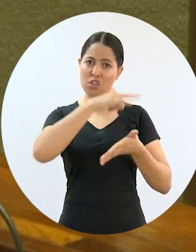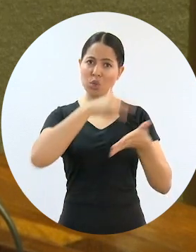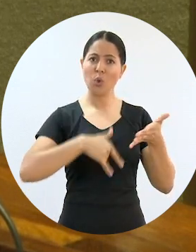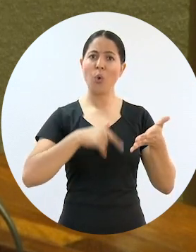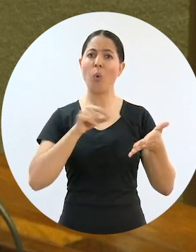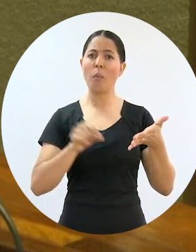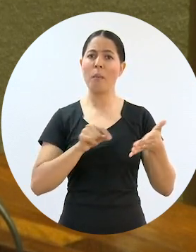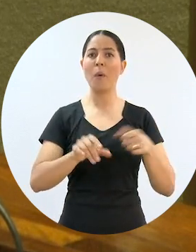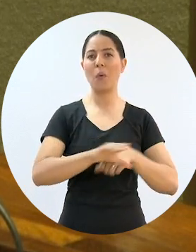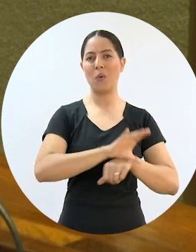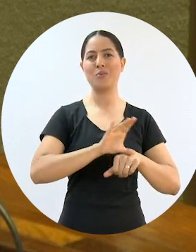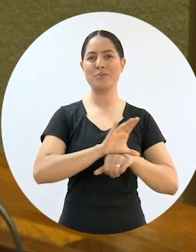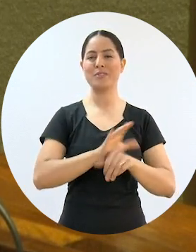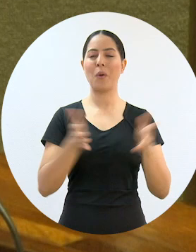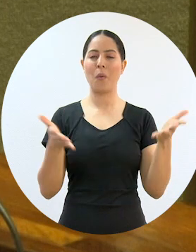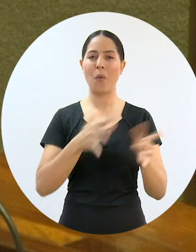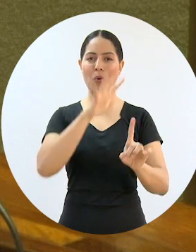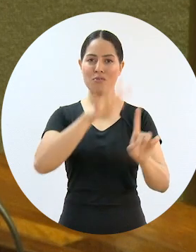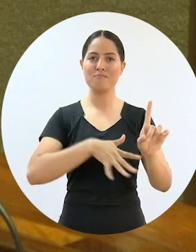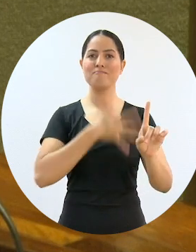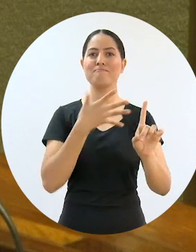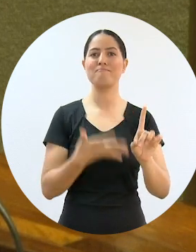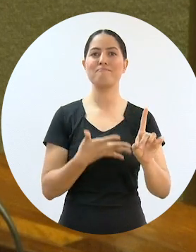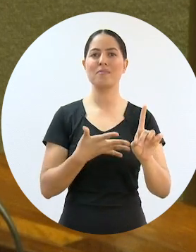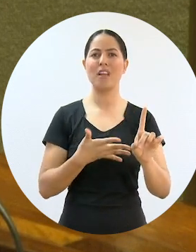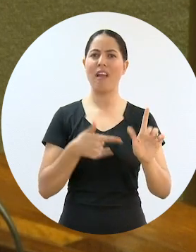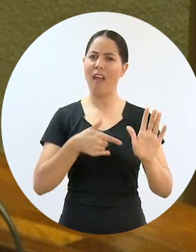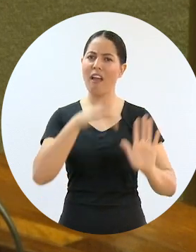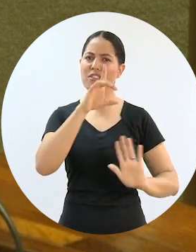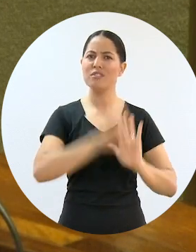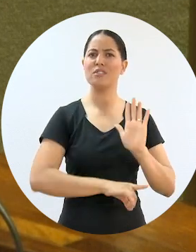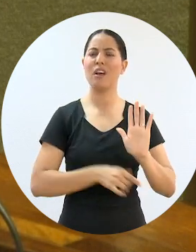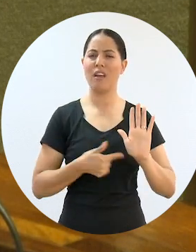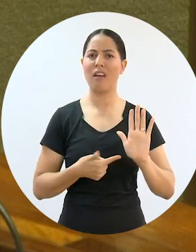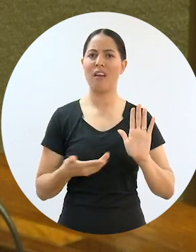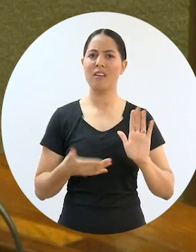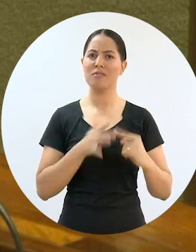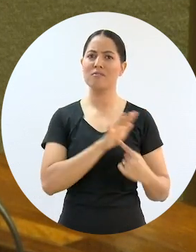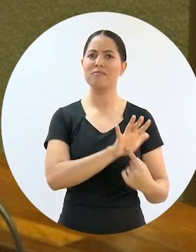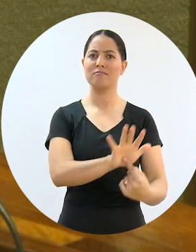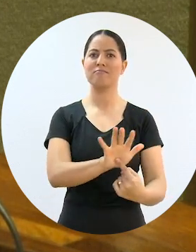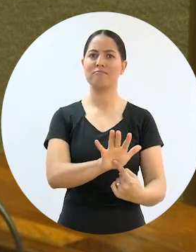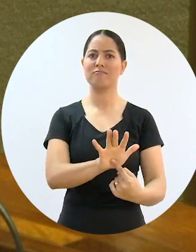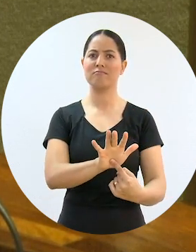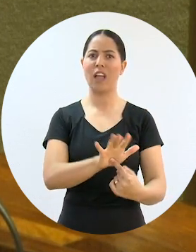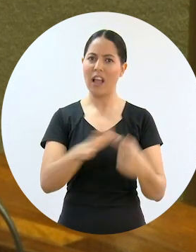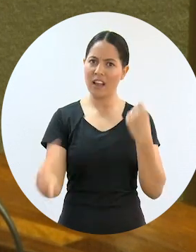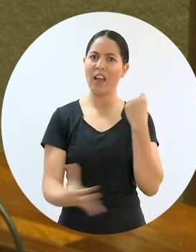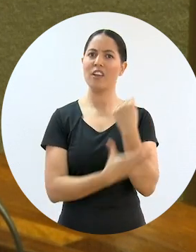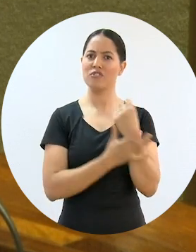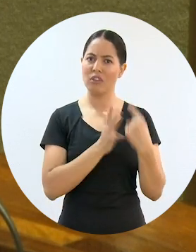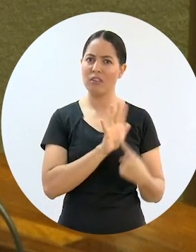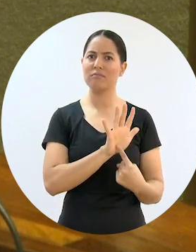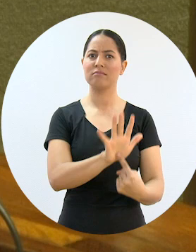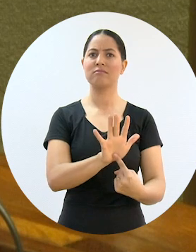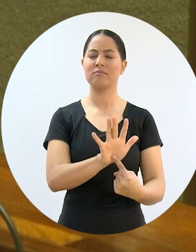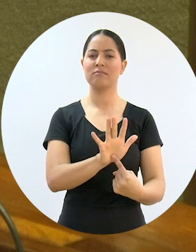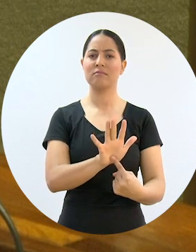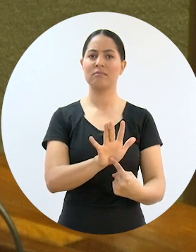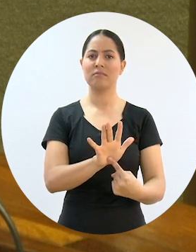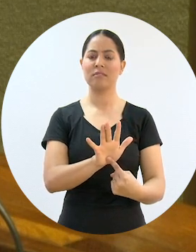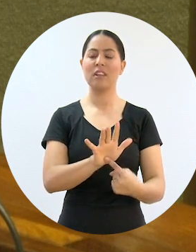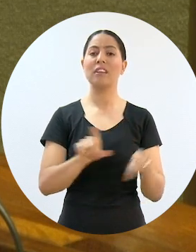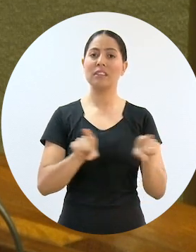Esse documento que celebramos aqui hoje fala de direitos, fala de